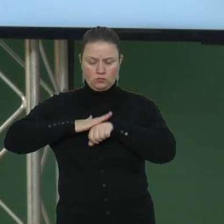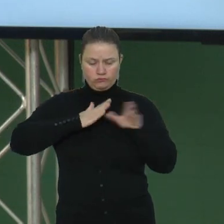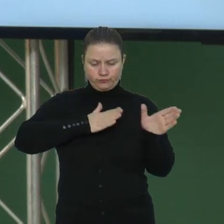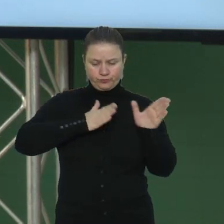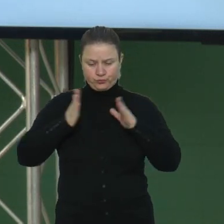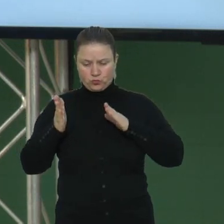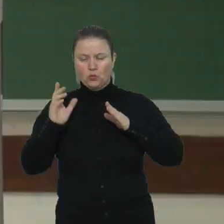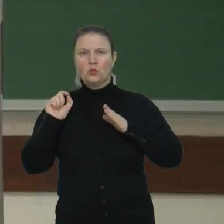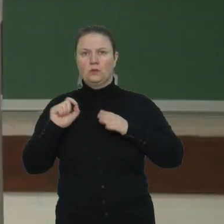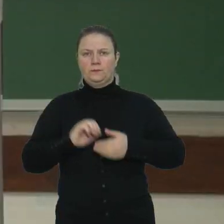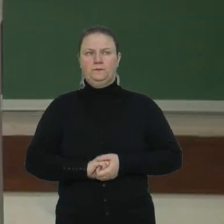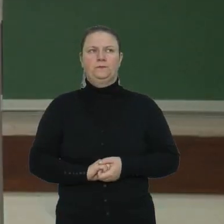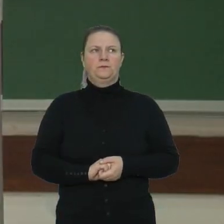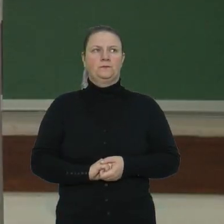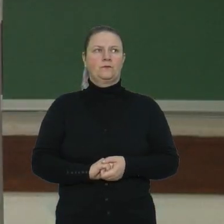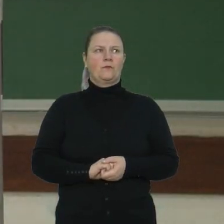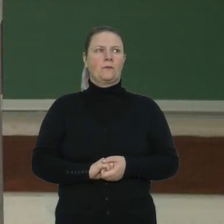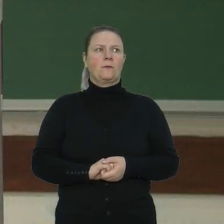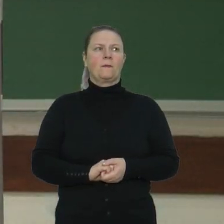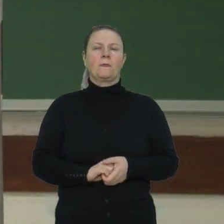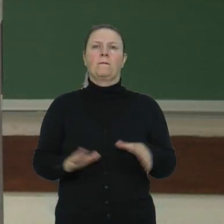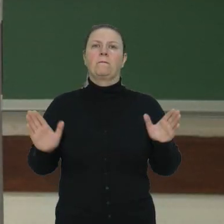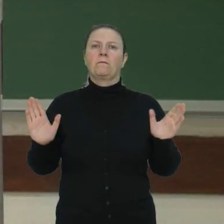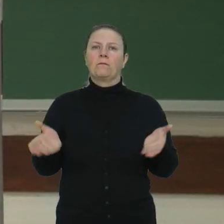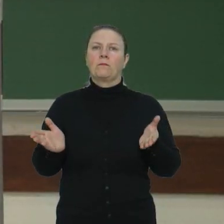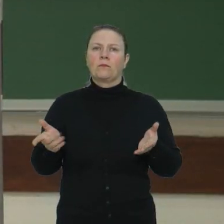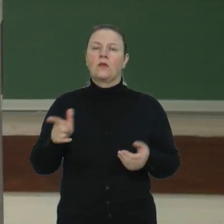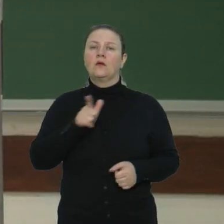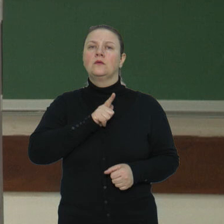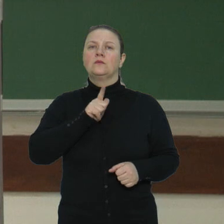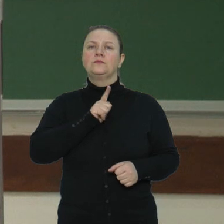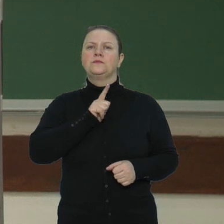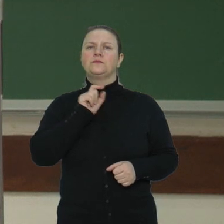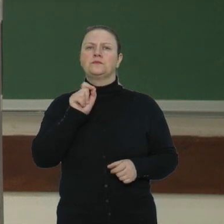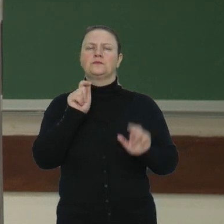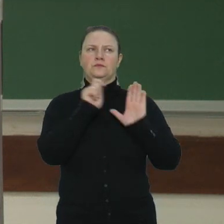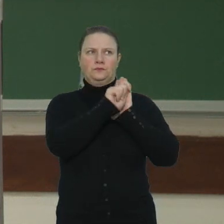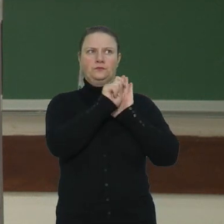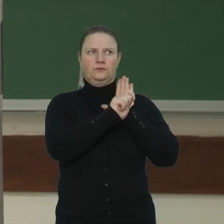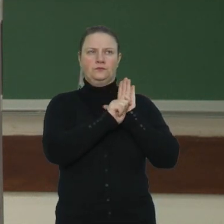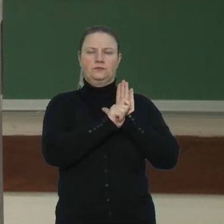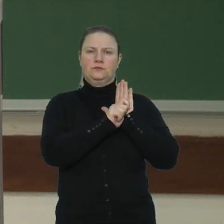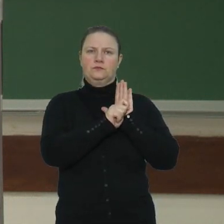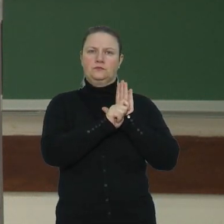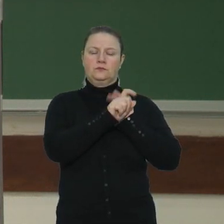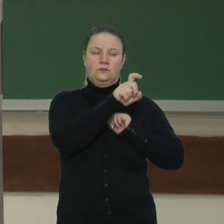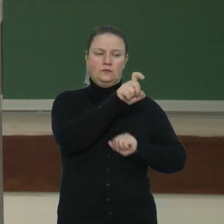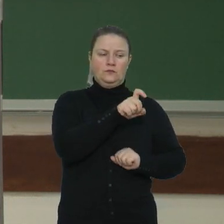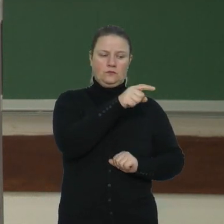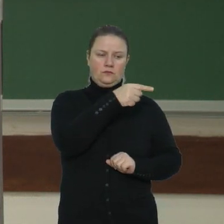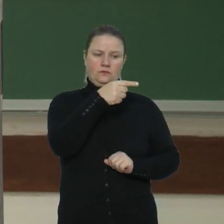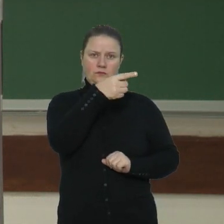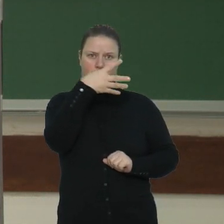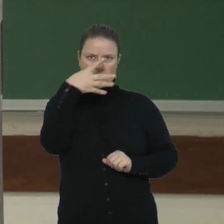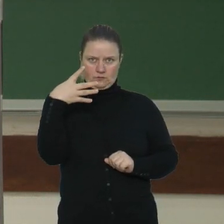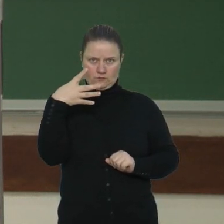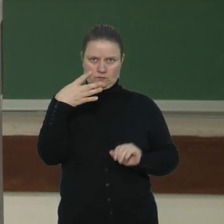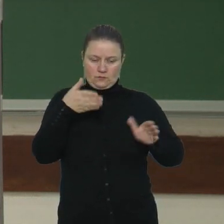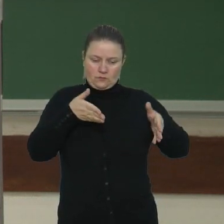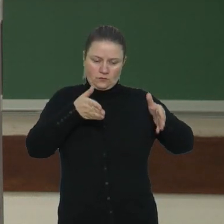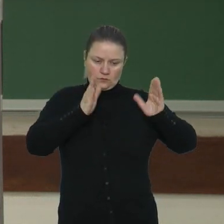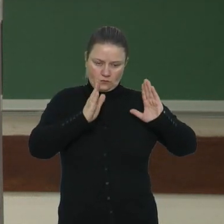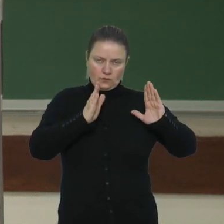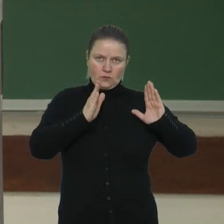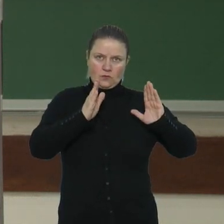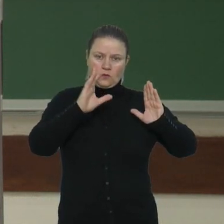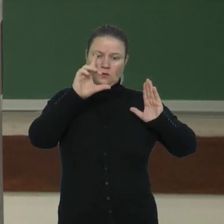Como que eu faço essa situação? Então eu tenho que acontece? X menos 4, né, que era o meu módulo, ele vai